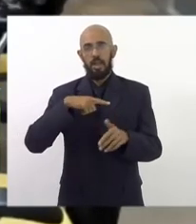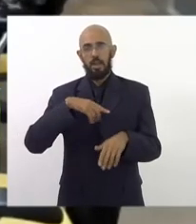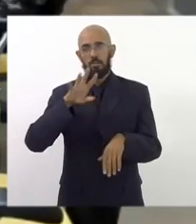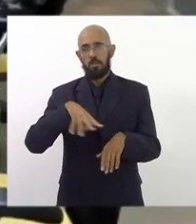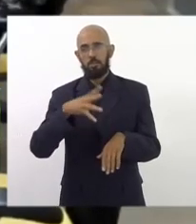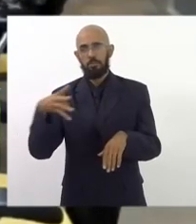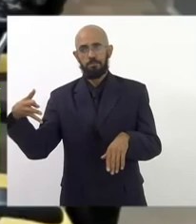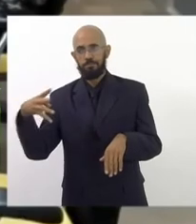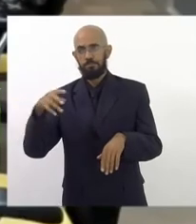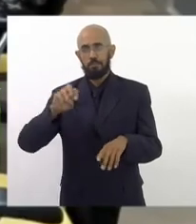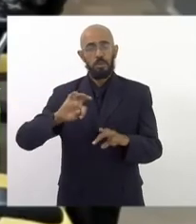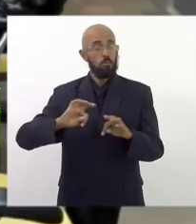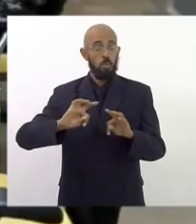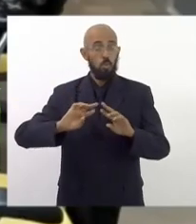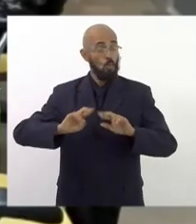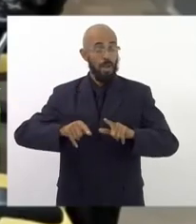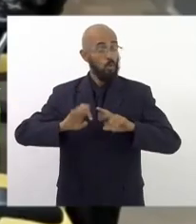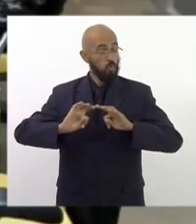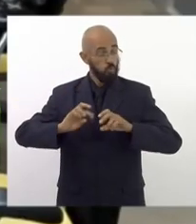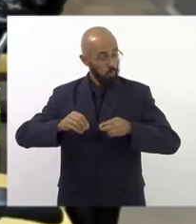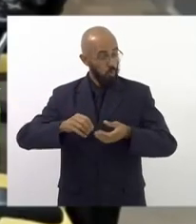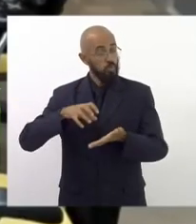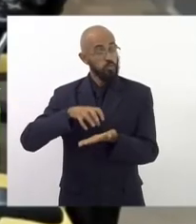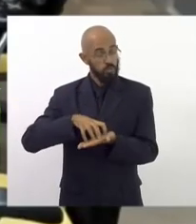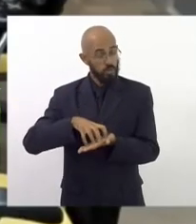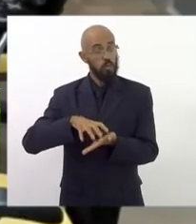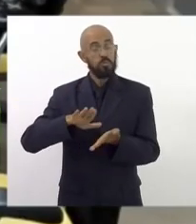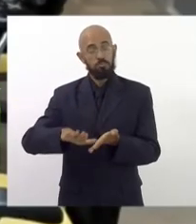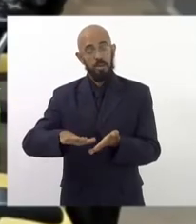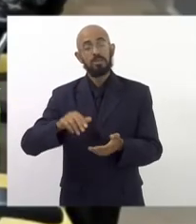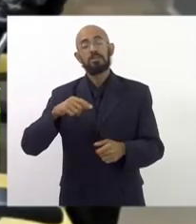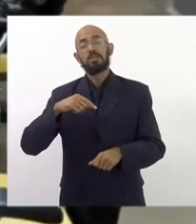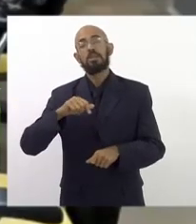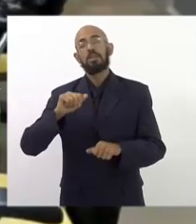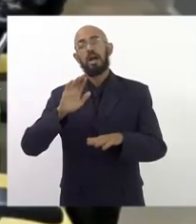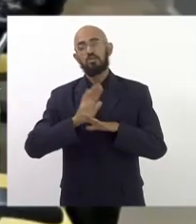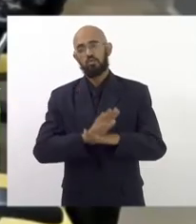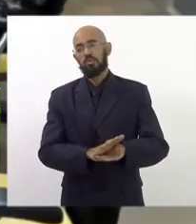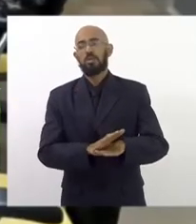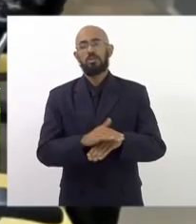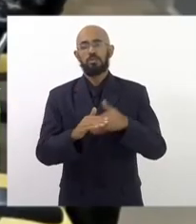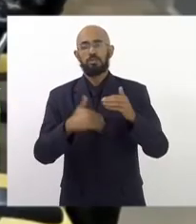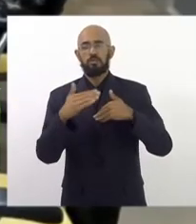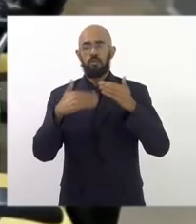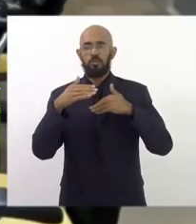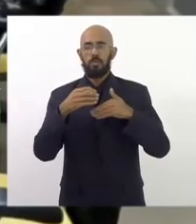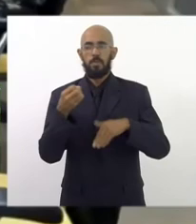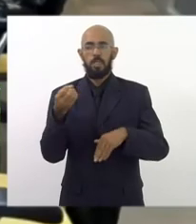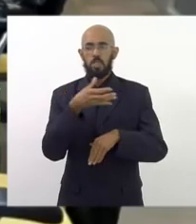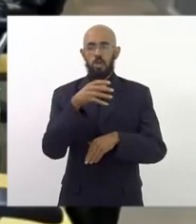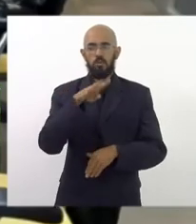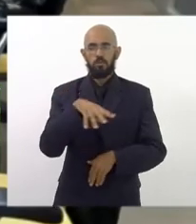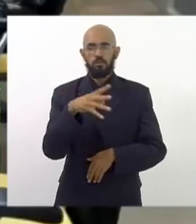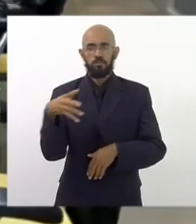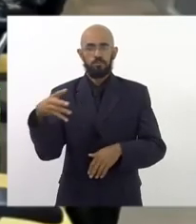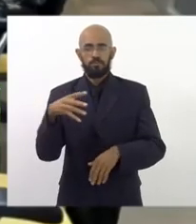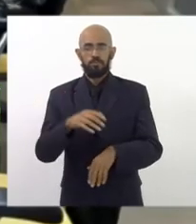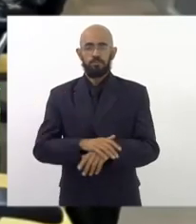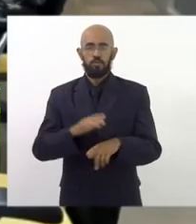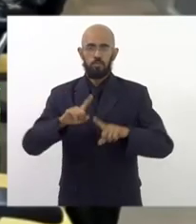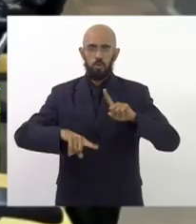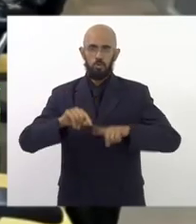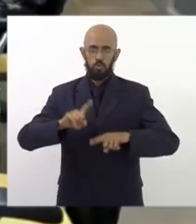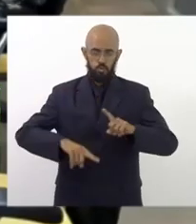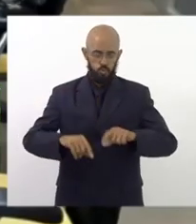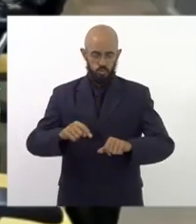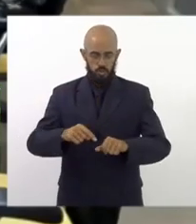com todos os segmentos econômicos, mas dá para fazer muita coisa. Ele está ajudando, ele está desenvolvendo a nova matriz, insumo produto, né?